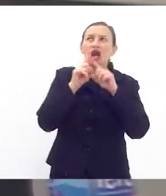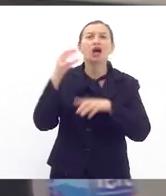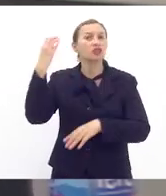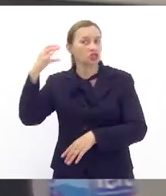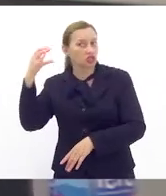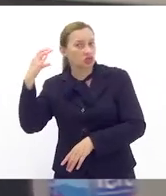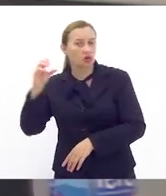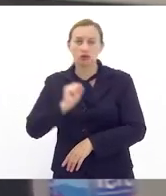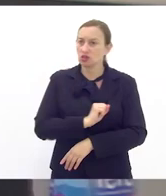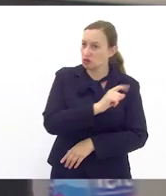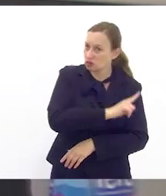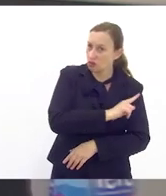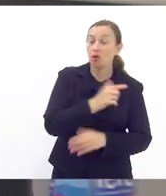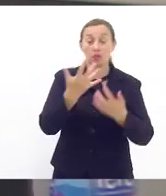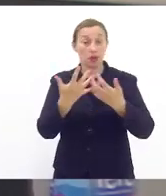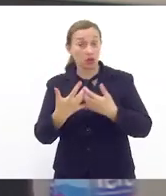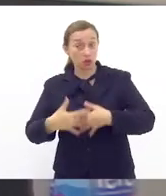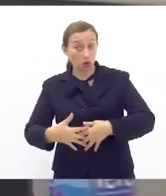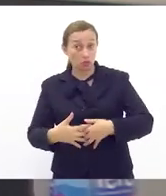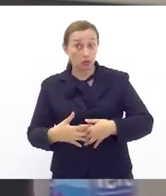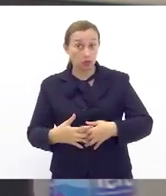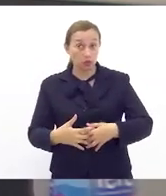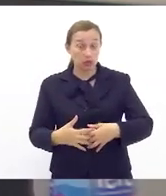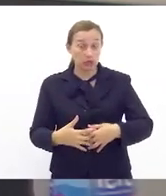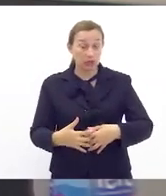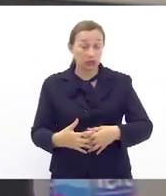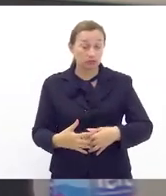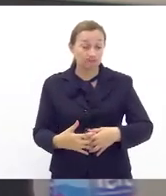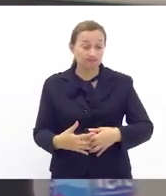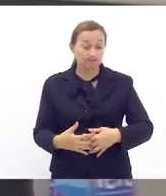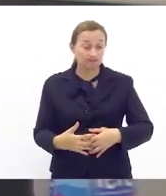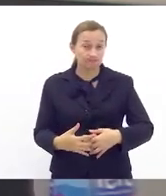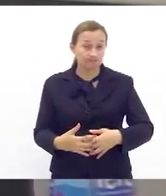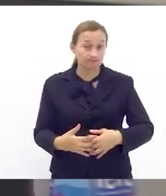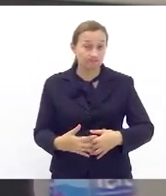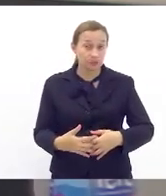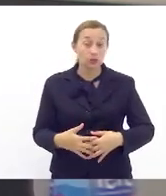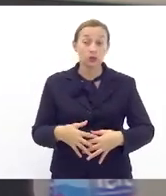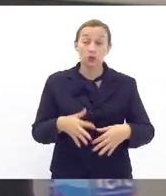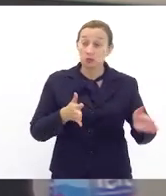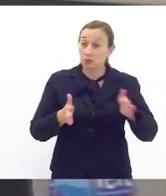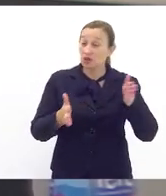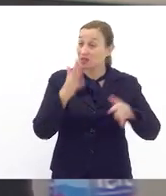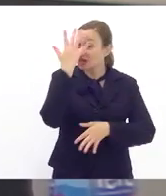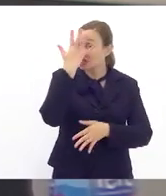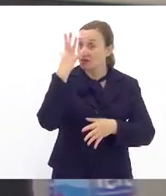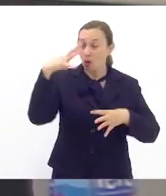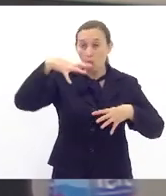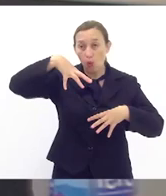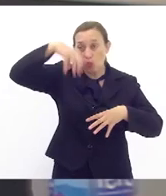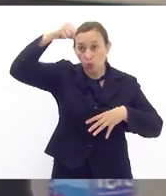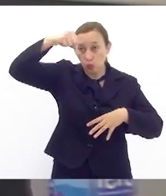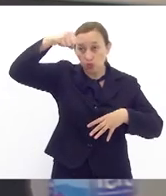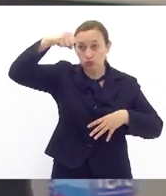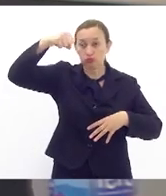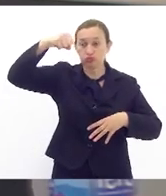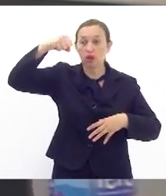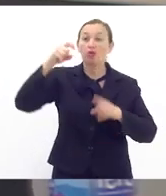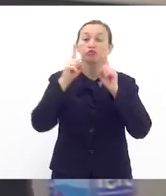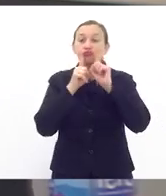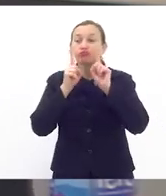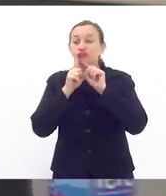São Gonçalo Petrópolis Petrópolis passou o carnaval as escuras Maricá Niterói